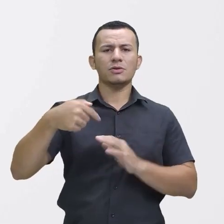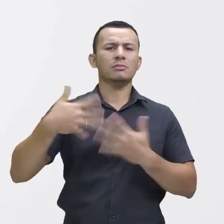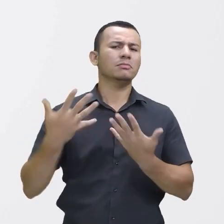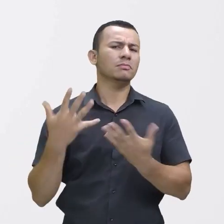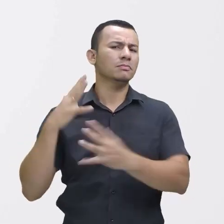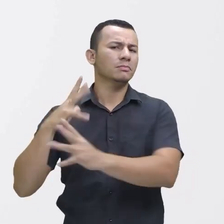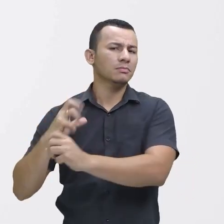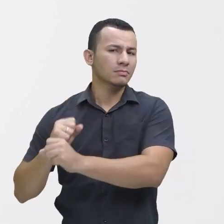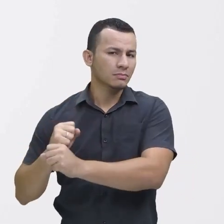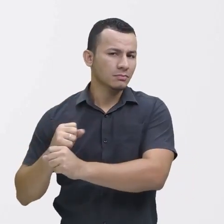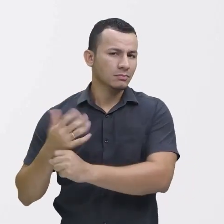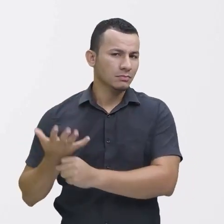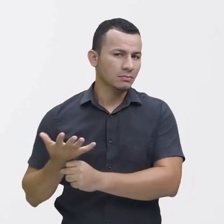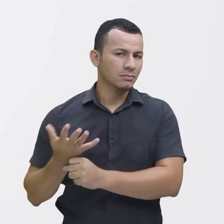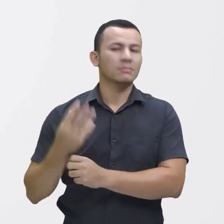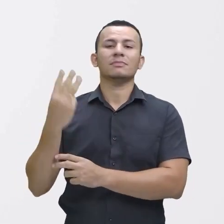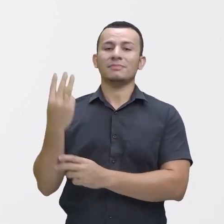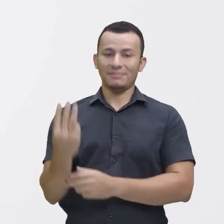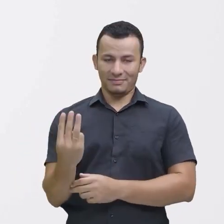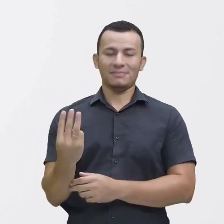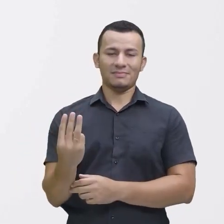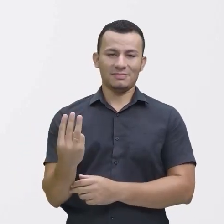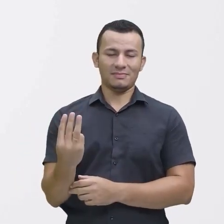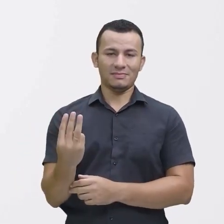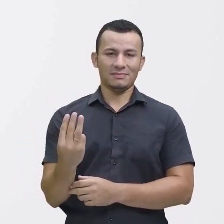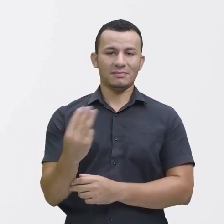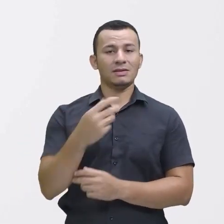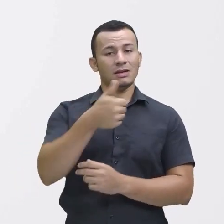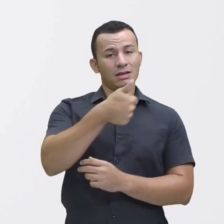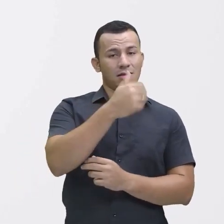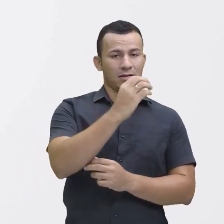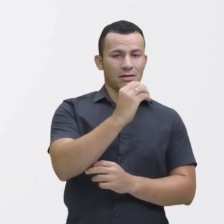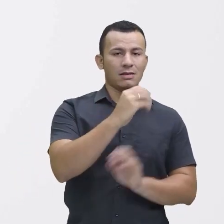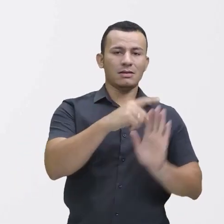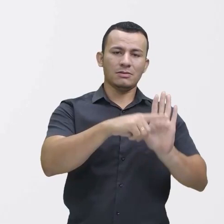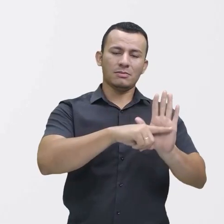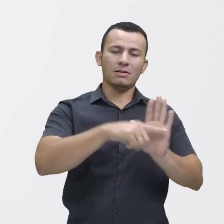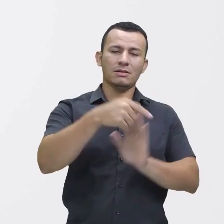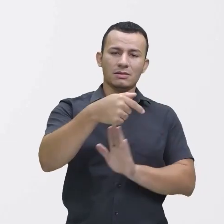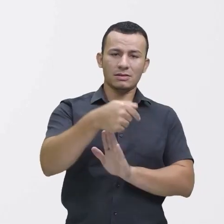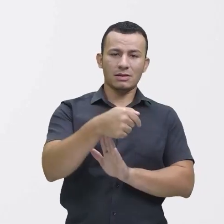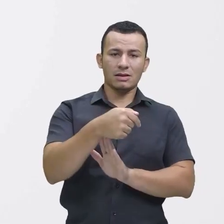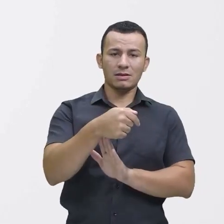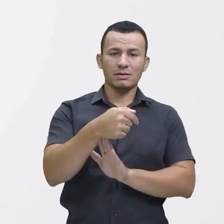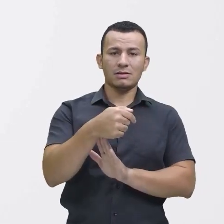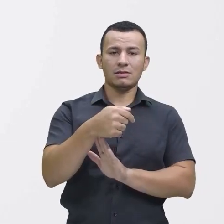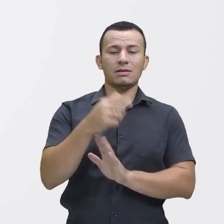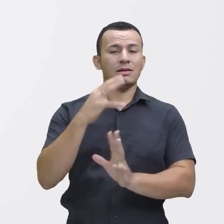7? Não é igual a 3? É, 10 menos 7 é igual a 3. Então,